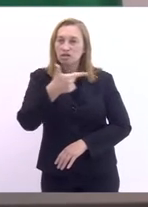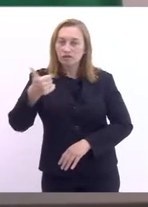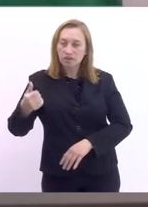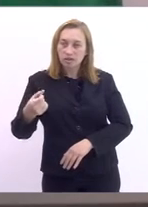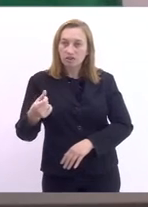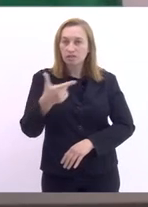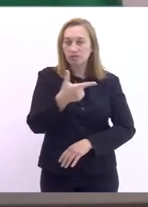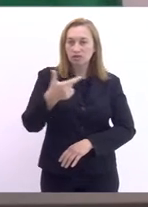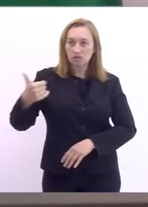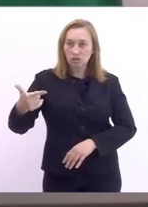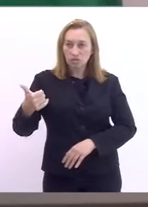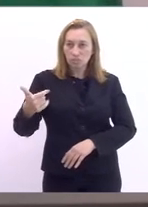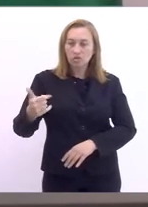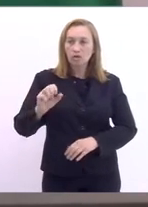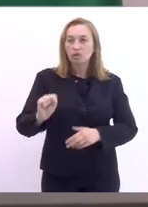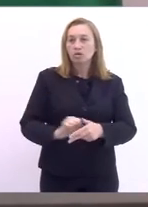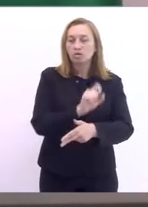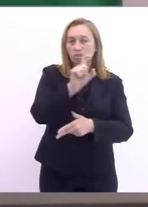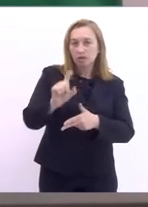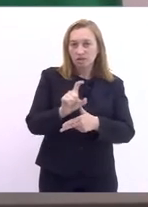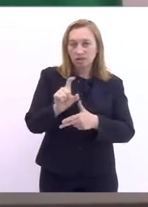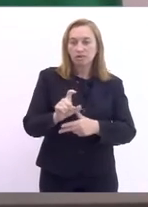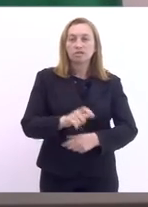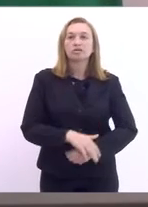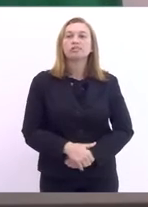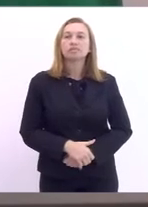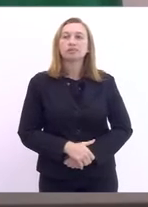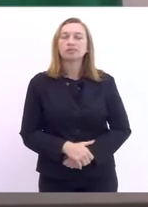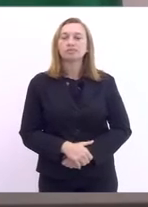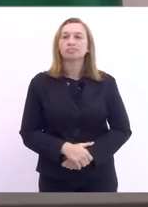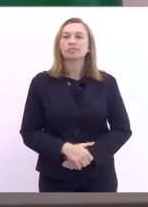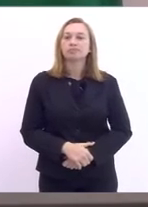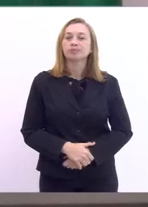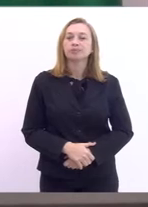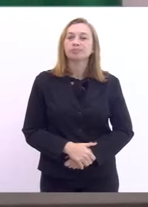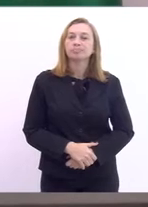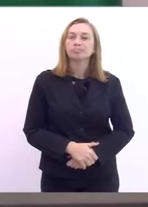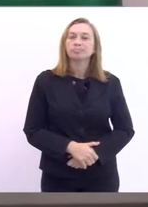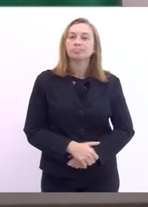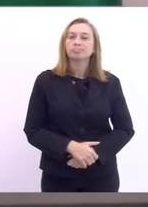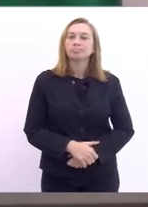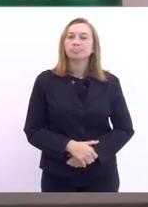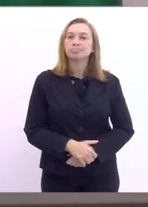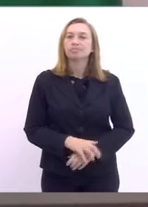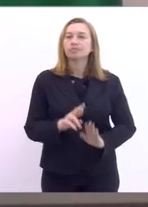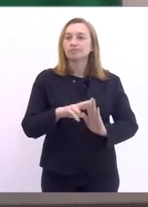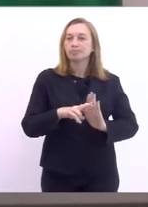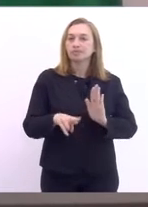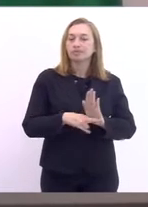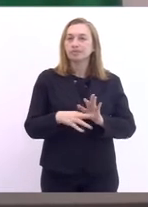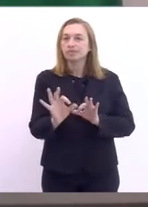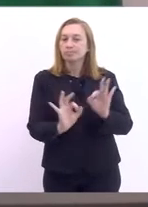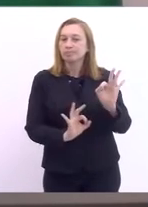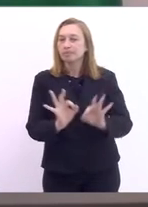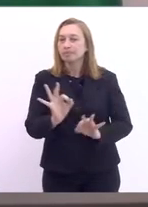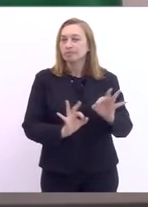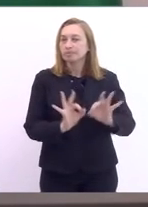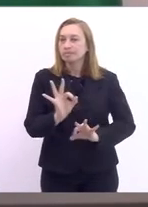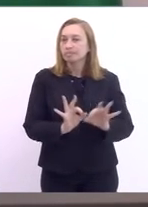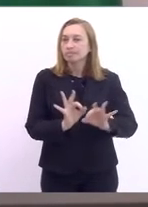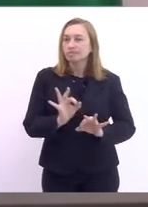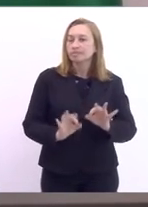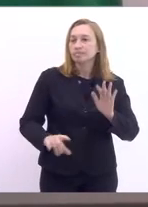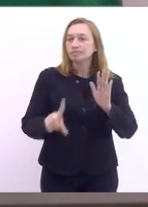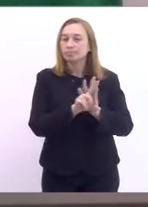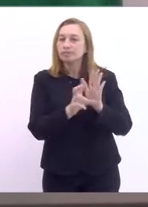22, do Poder Executivo, que dispõe sobre as diretrizes para a elaboração da